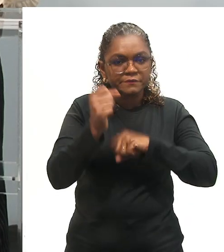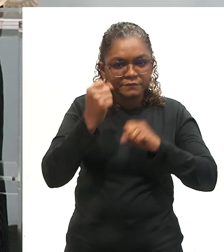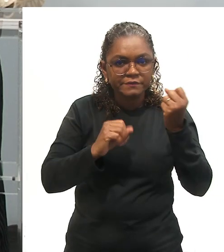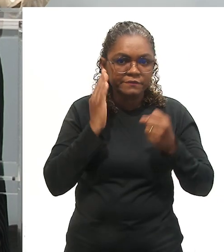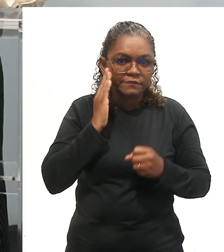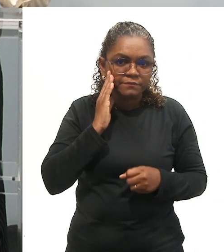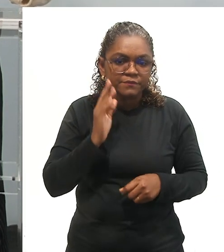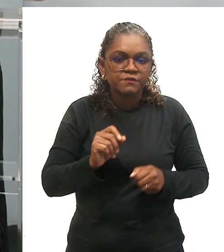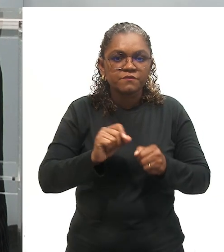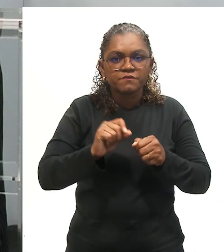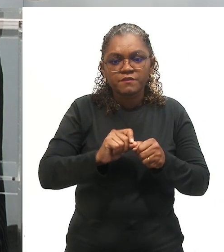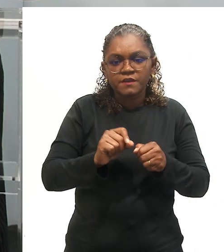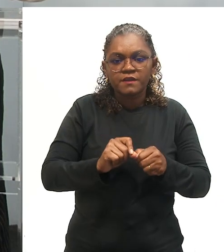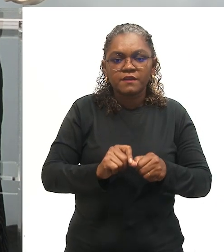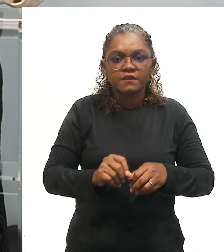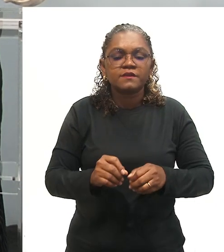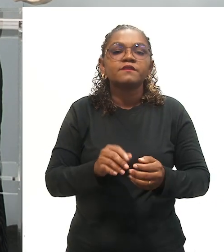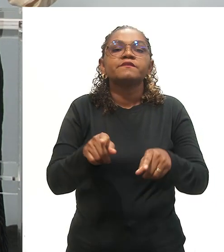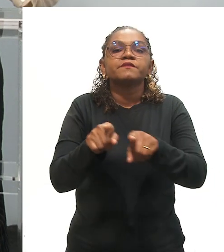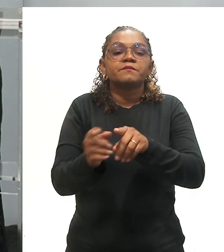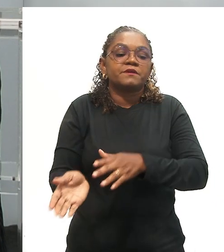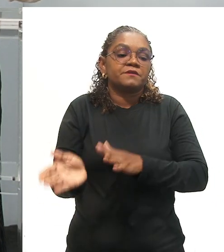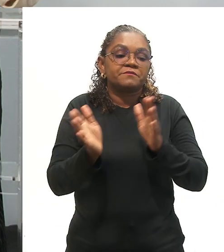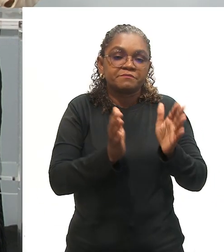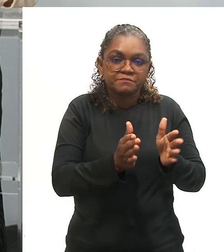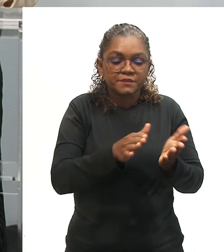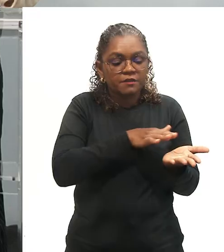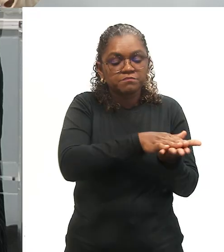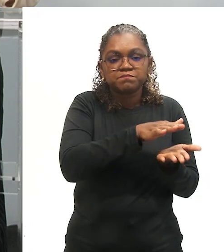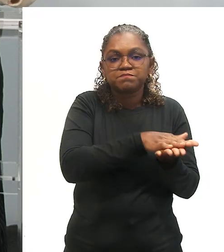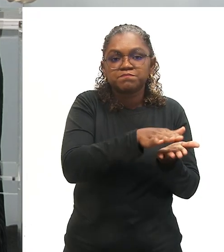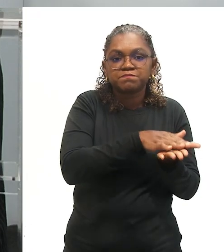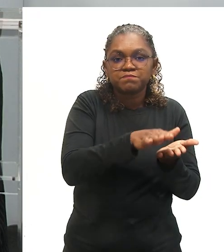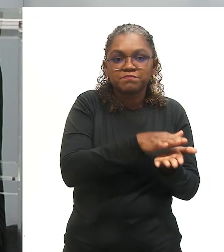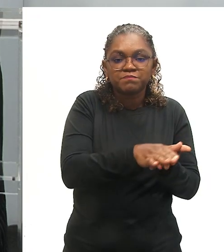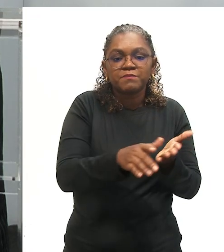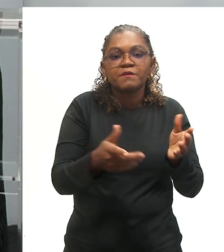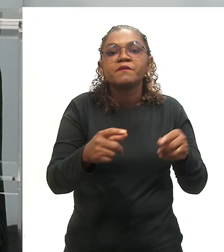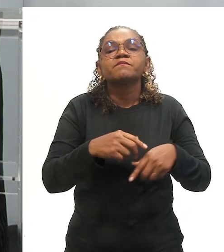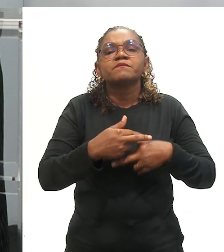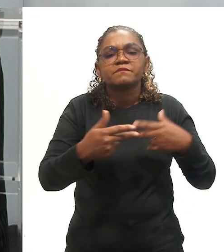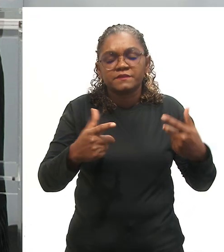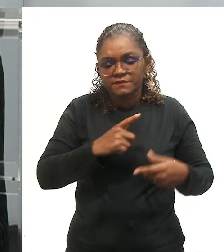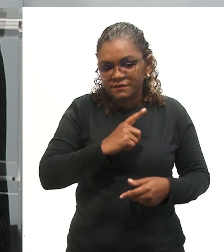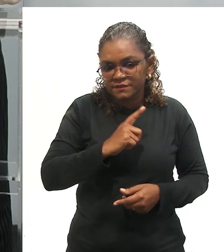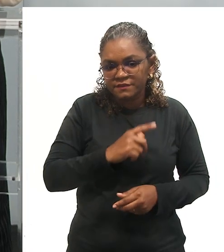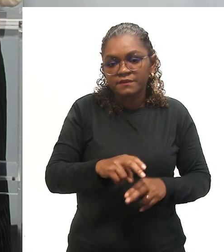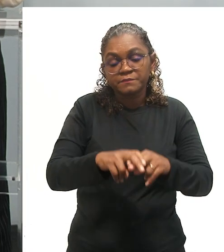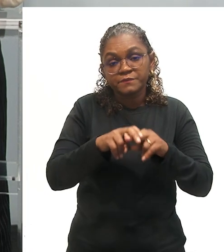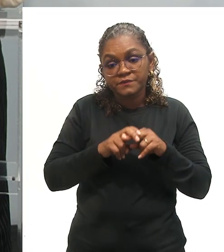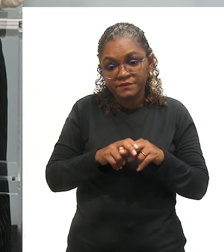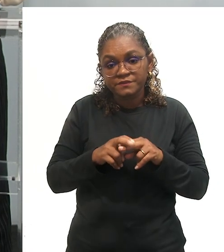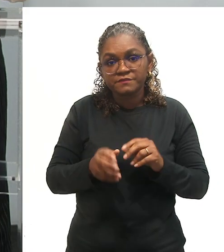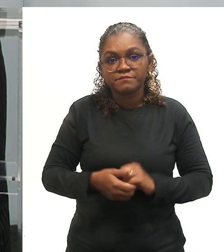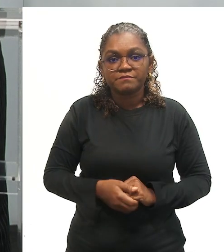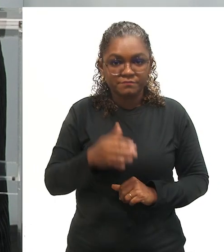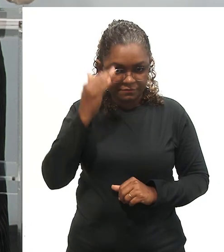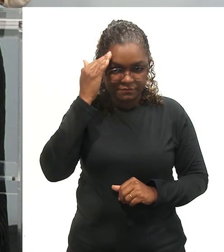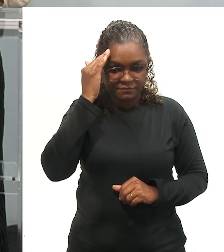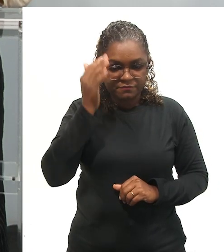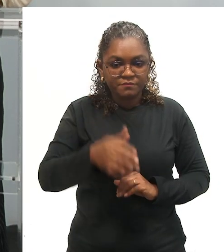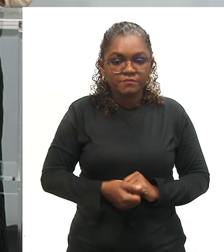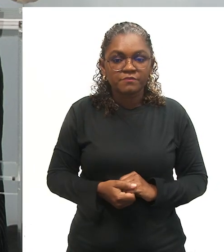os produtos, daqui a pouco, né, as impressoras 3D estão fazendo cada vez mais produtos. Isso vai ver, então, o objeto de estudo da economia, como